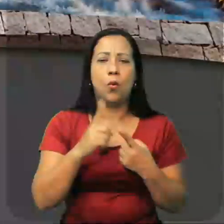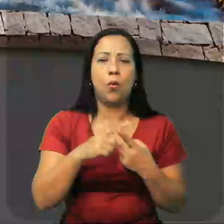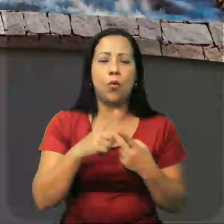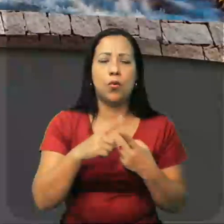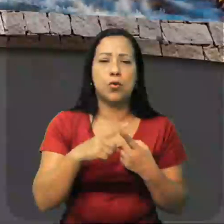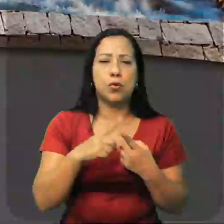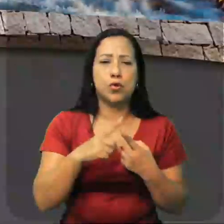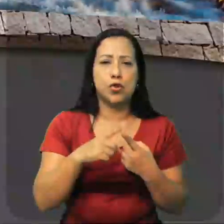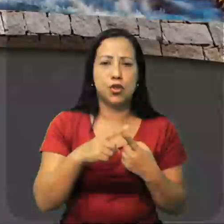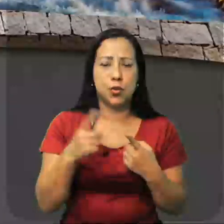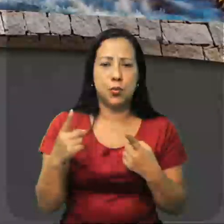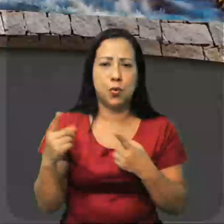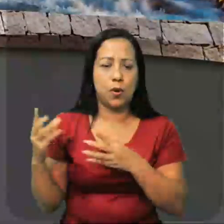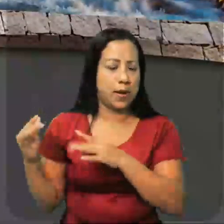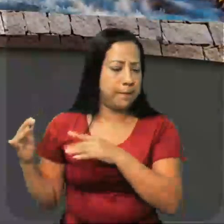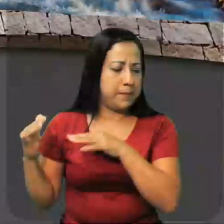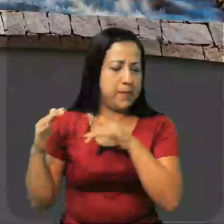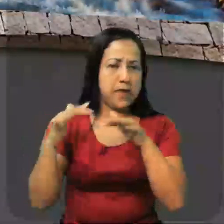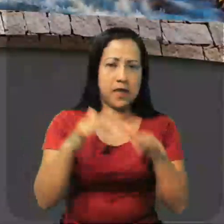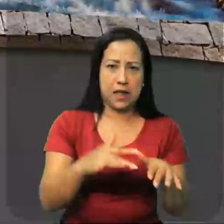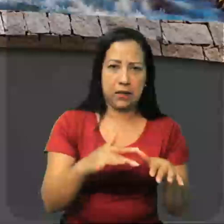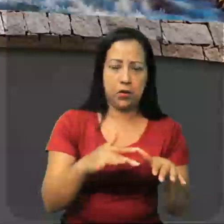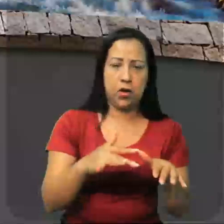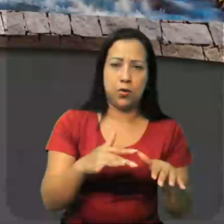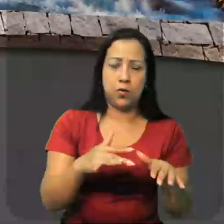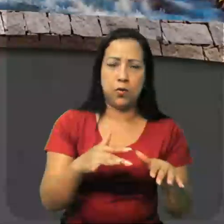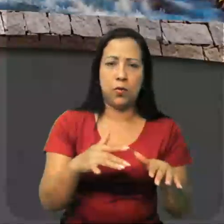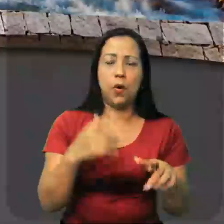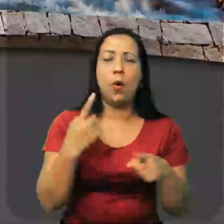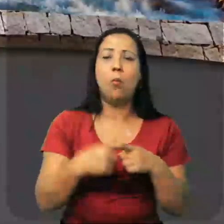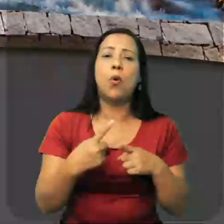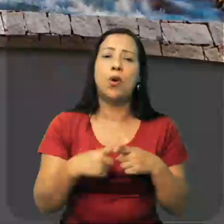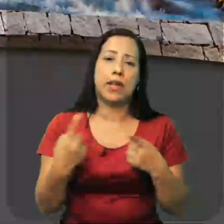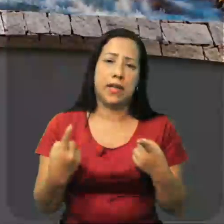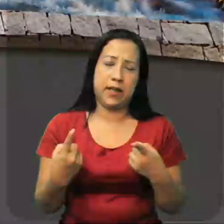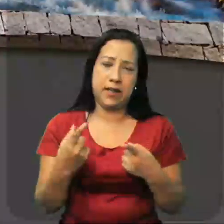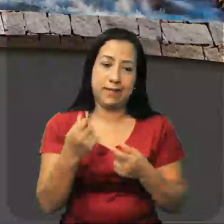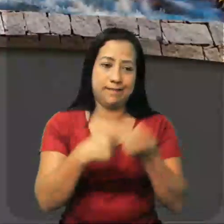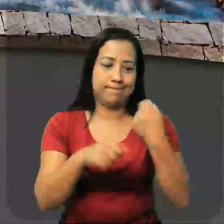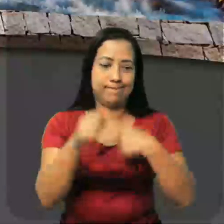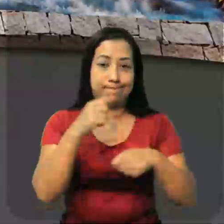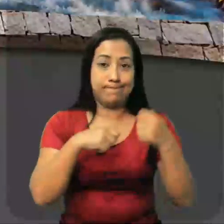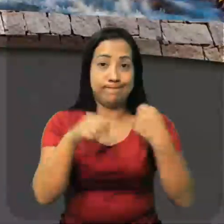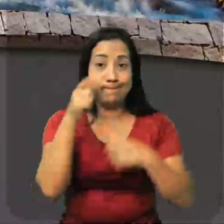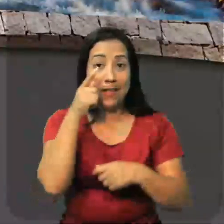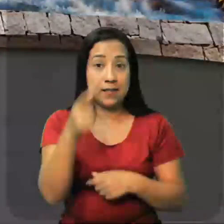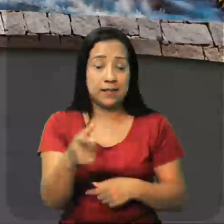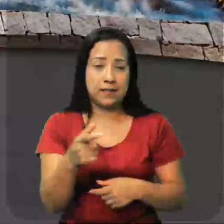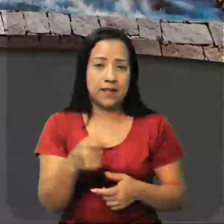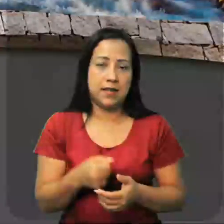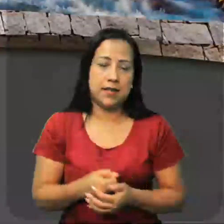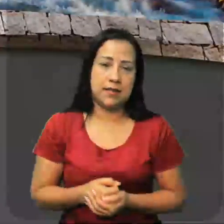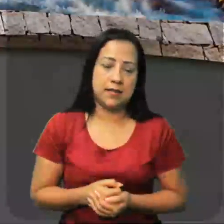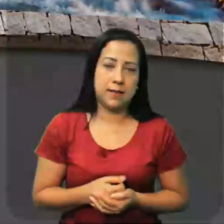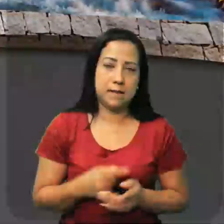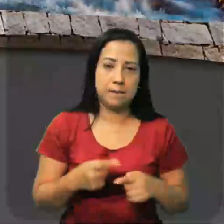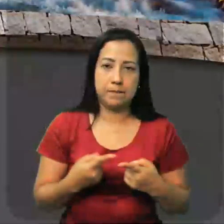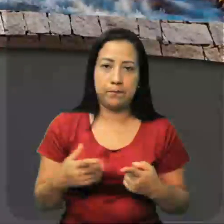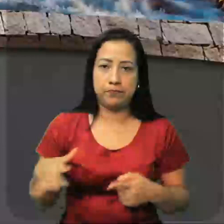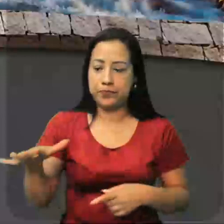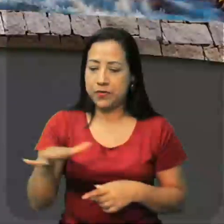fator econômico. Tá? Portanto, as regiões pobres são áreas de